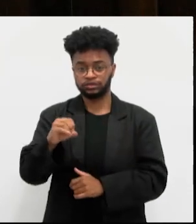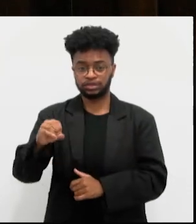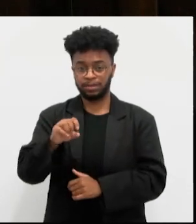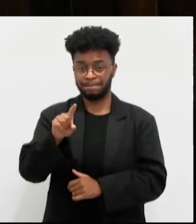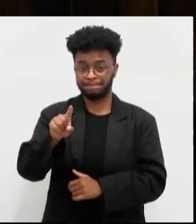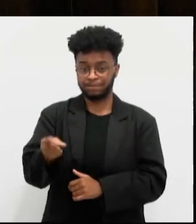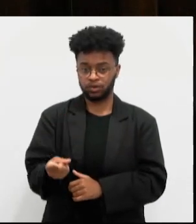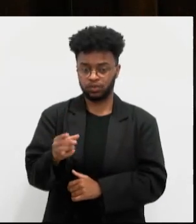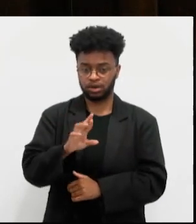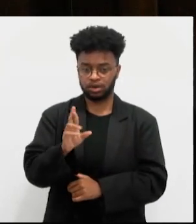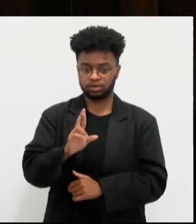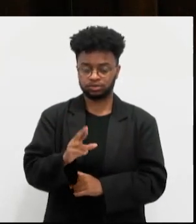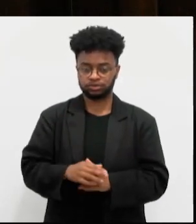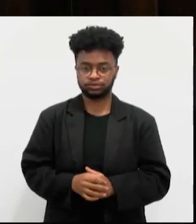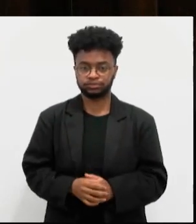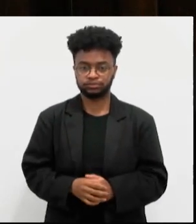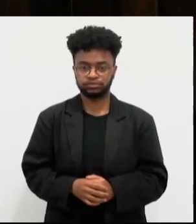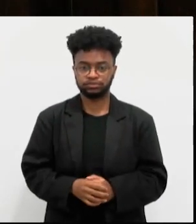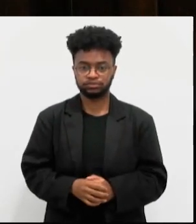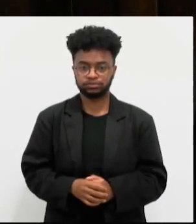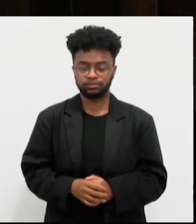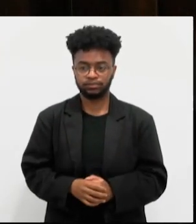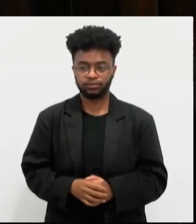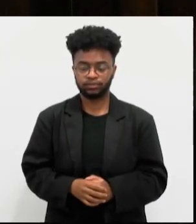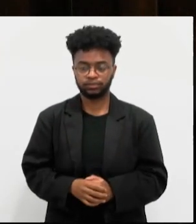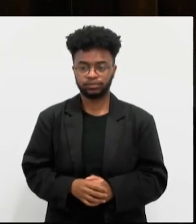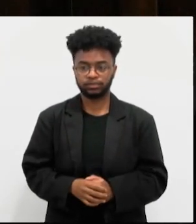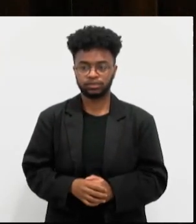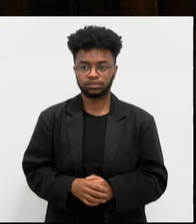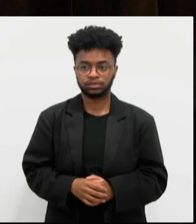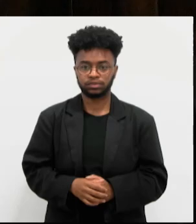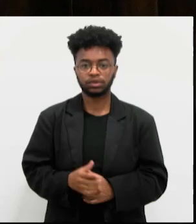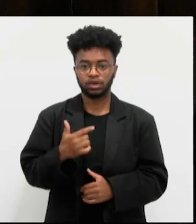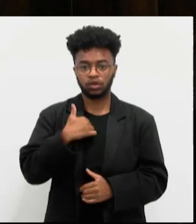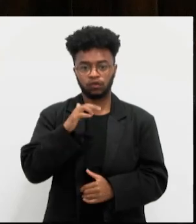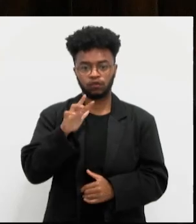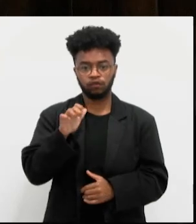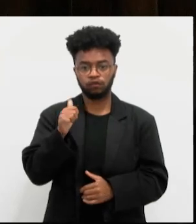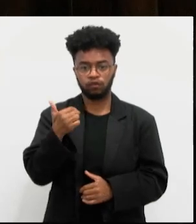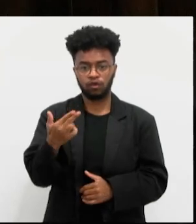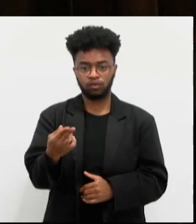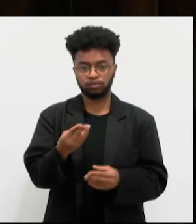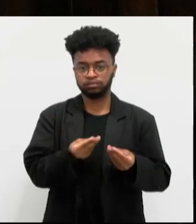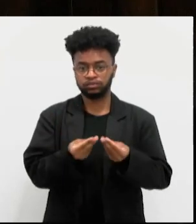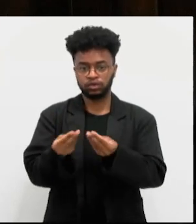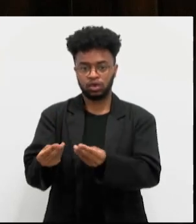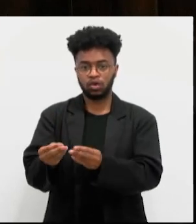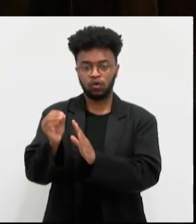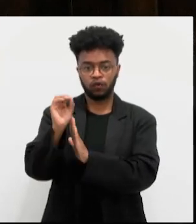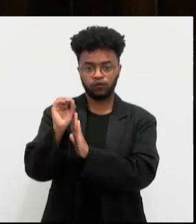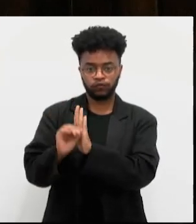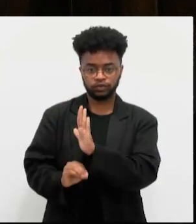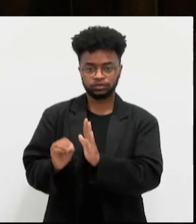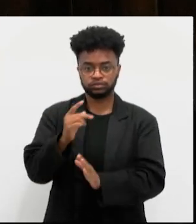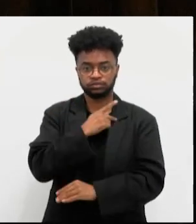mil reais. Eu vou oficiar ao nosso presidente Rodrigo